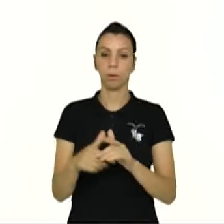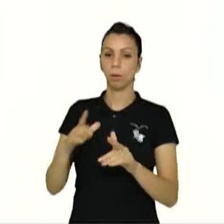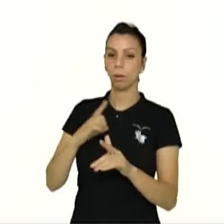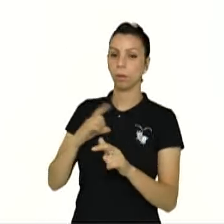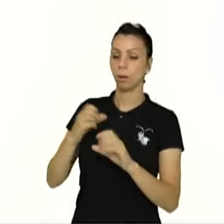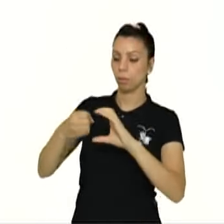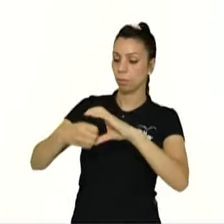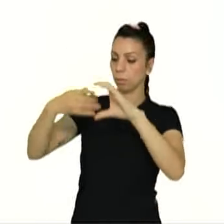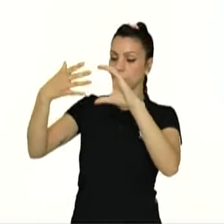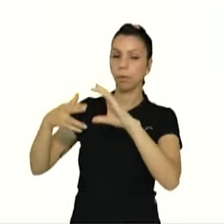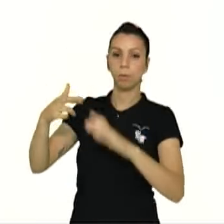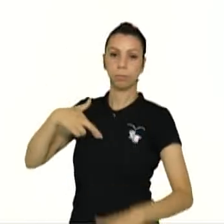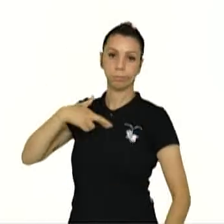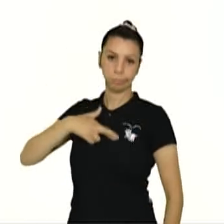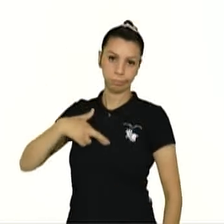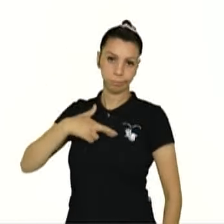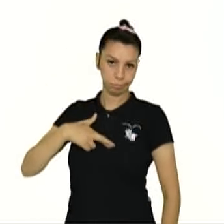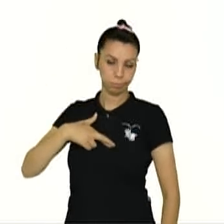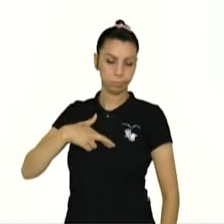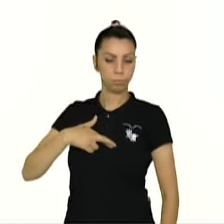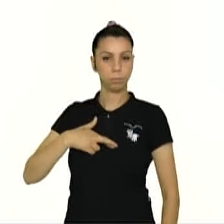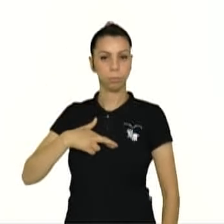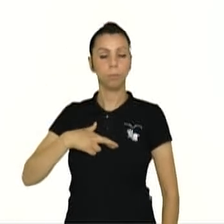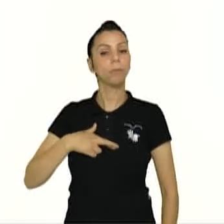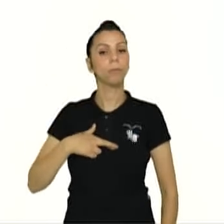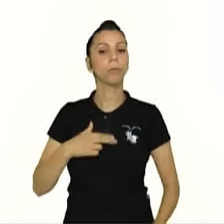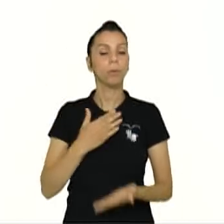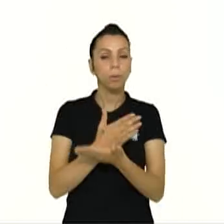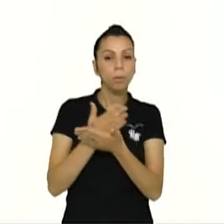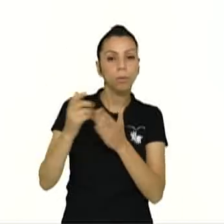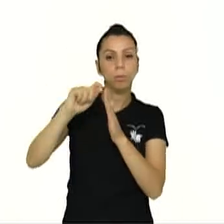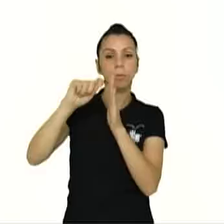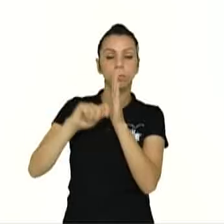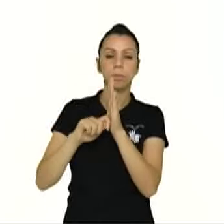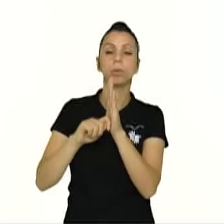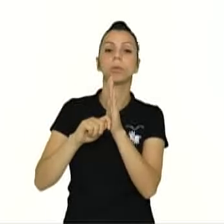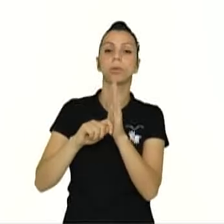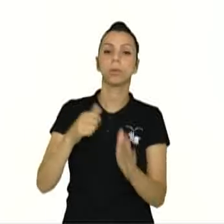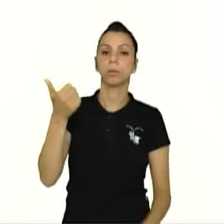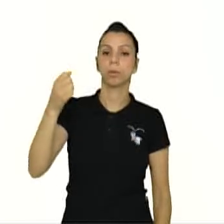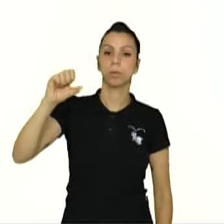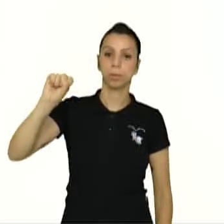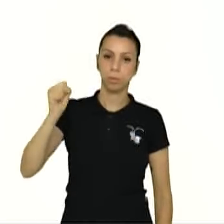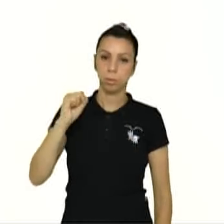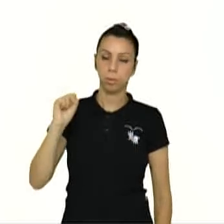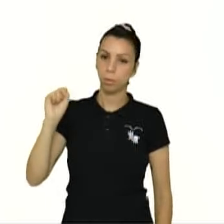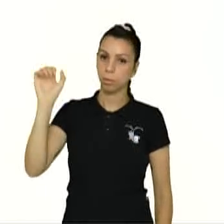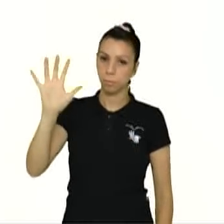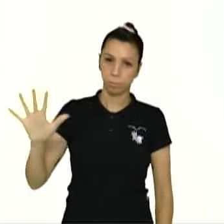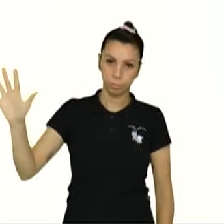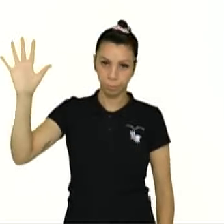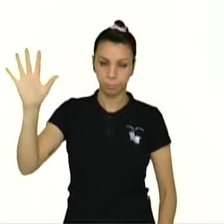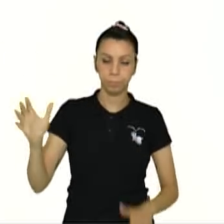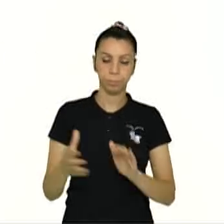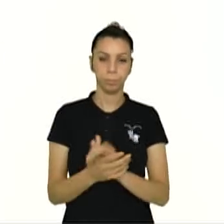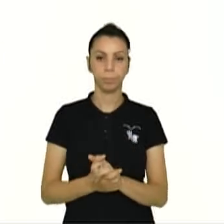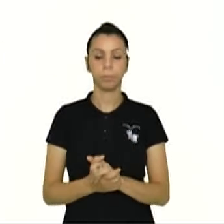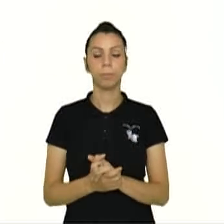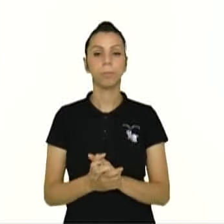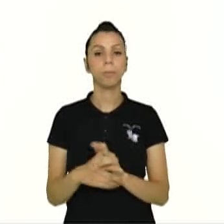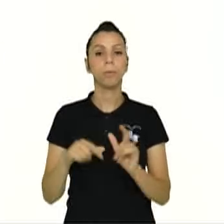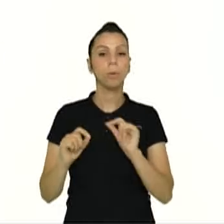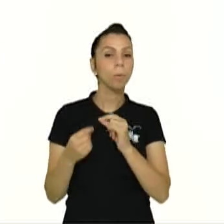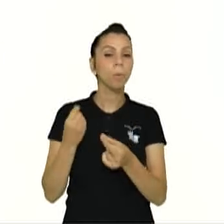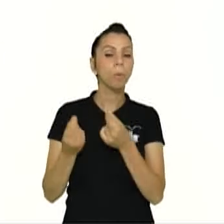desse movimento, chamado romantismo, cujo início foi século XVIII na Europa. Olha só. Então, ele vai questionar o